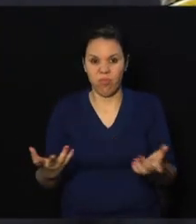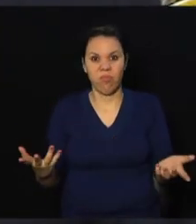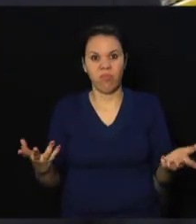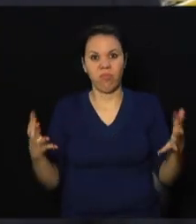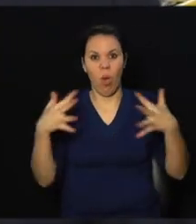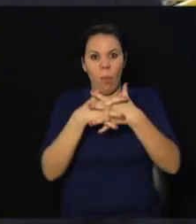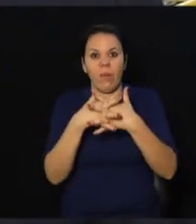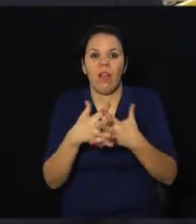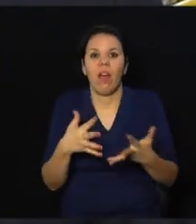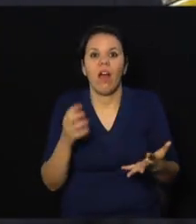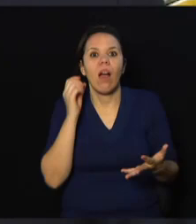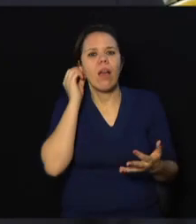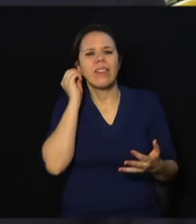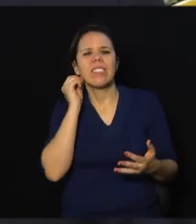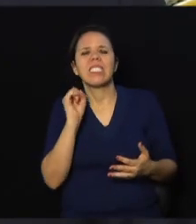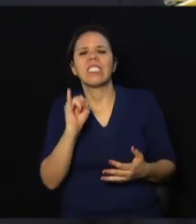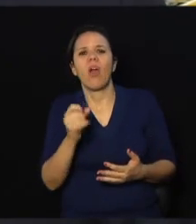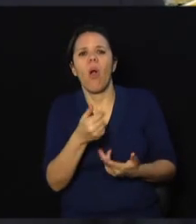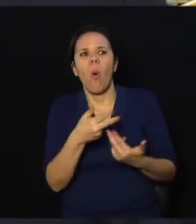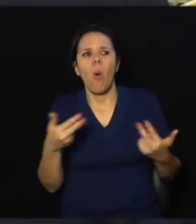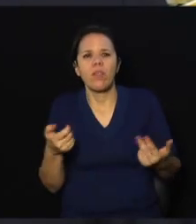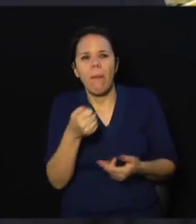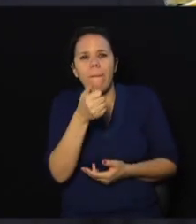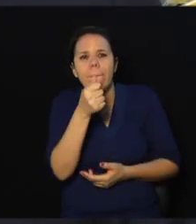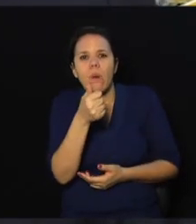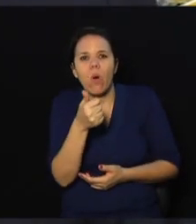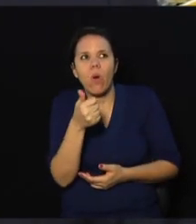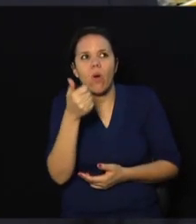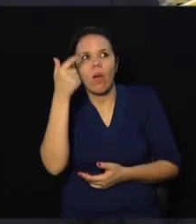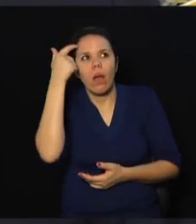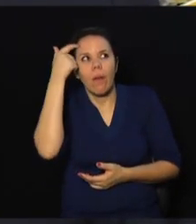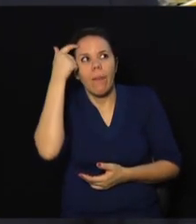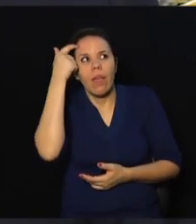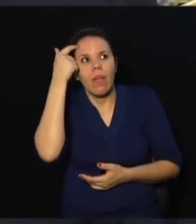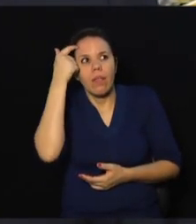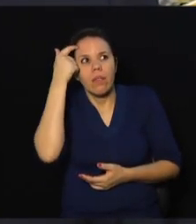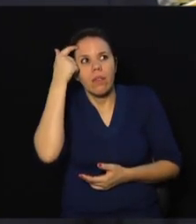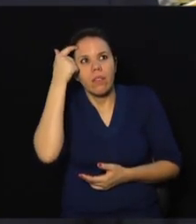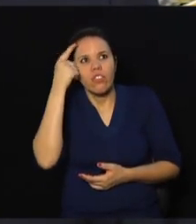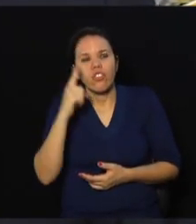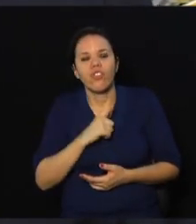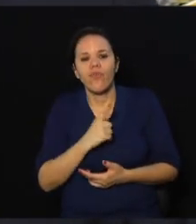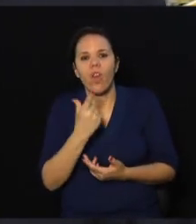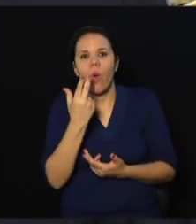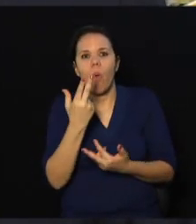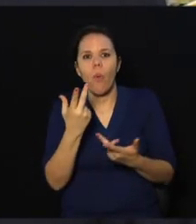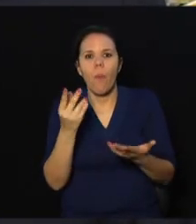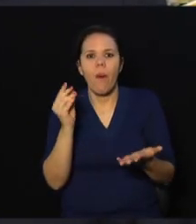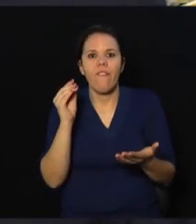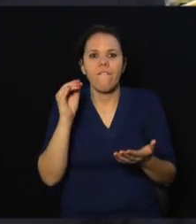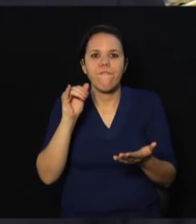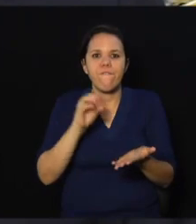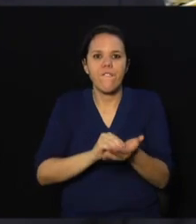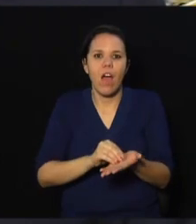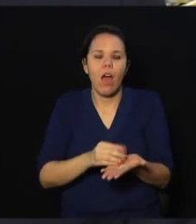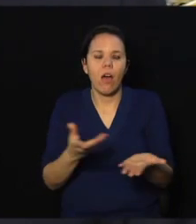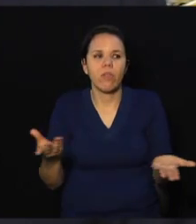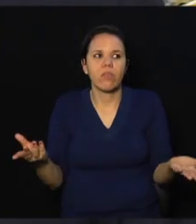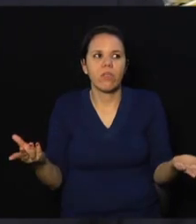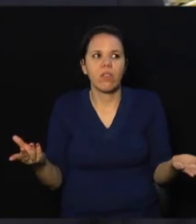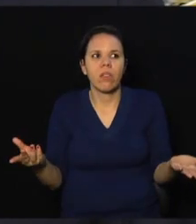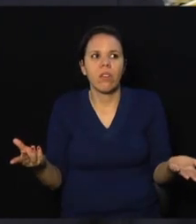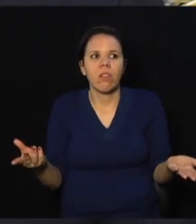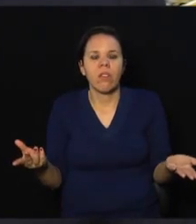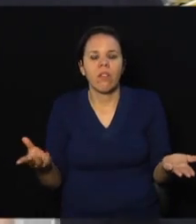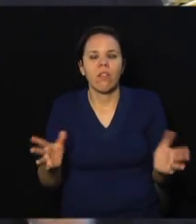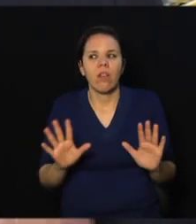porque se uma coisinha pequenininha não sair do jeito que na cabeça da pessoa está programado, a pessoa já desanima, ela já estressa, ou ela pode